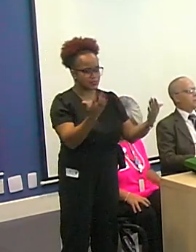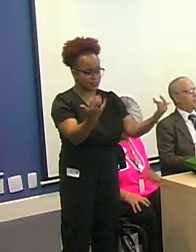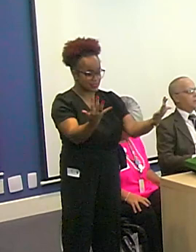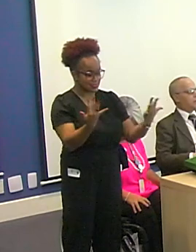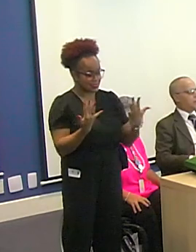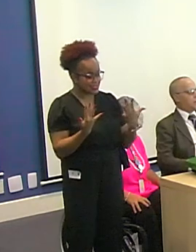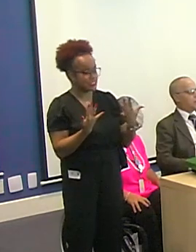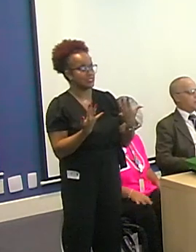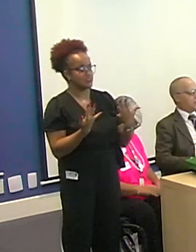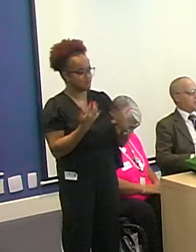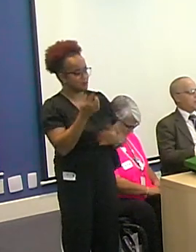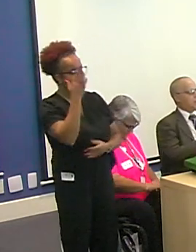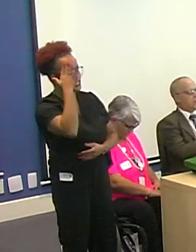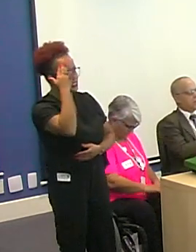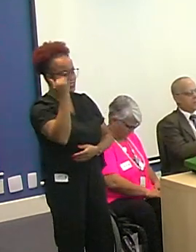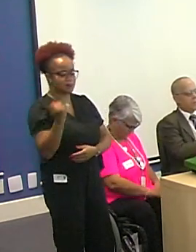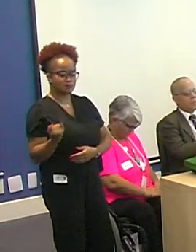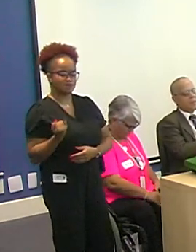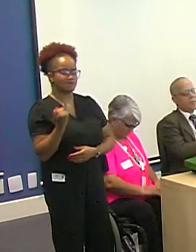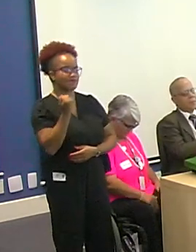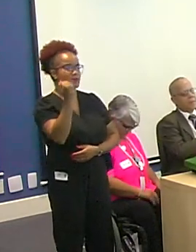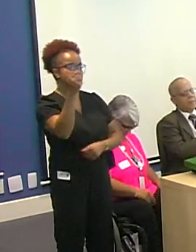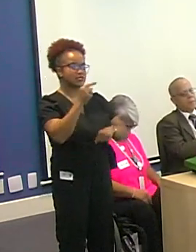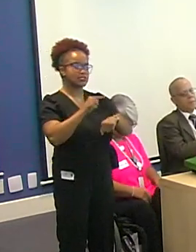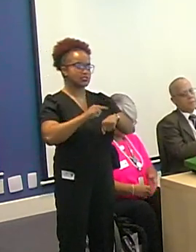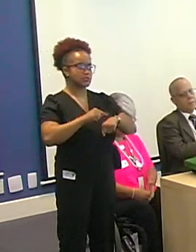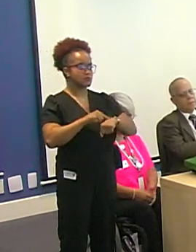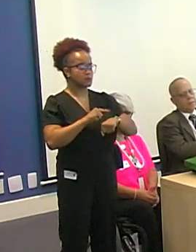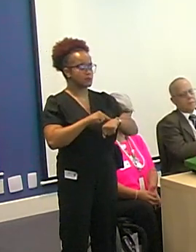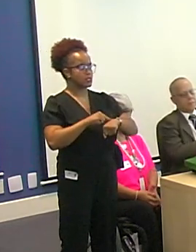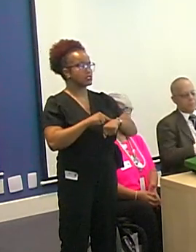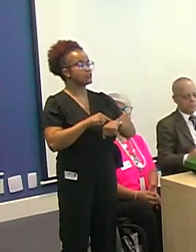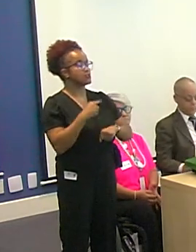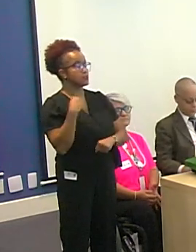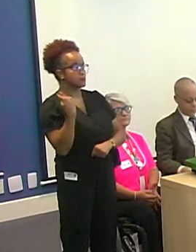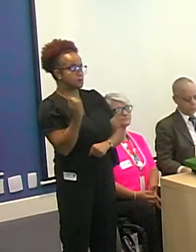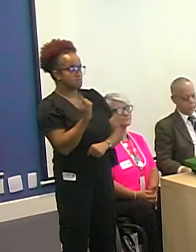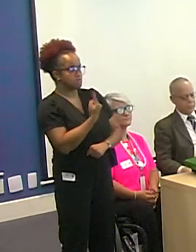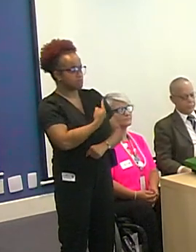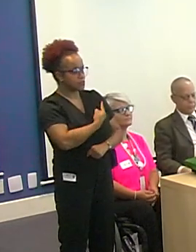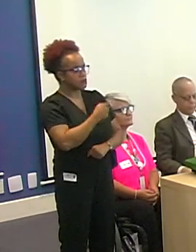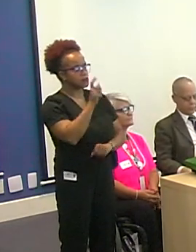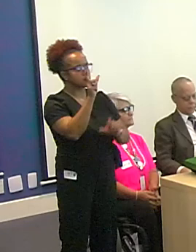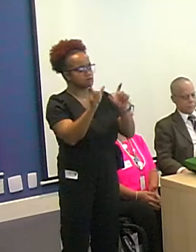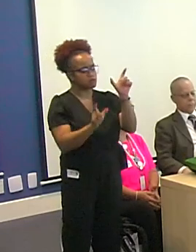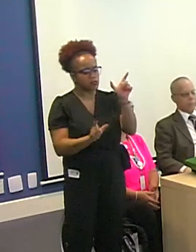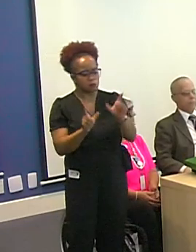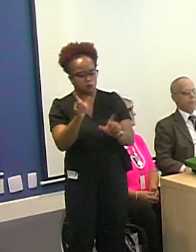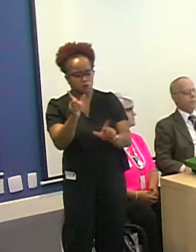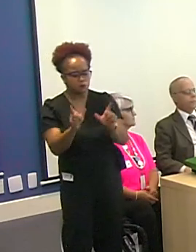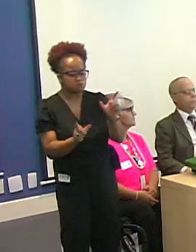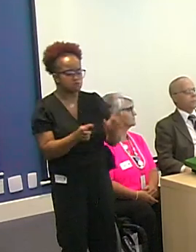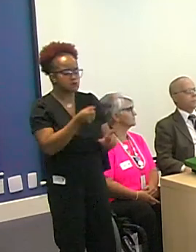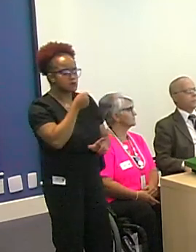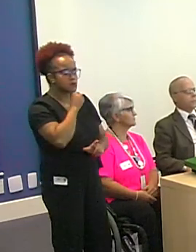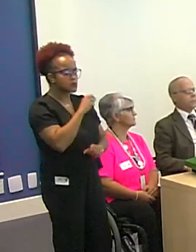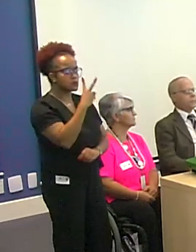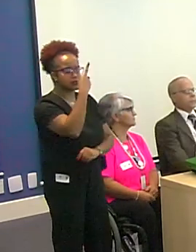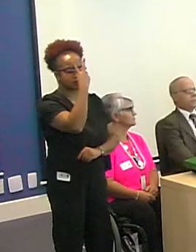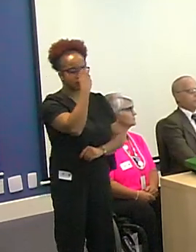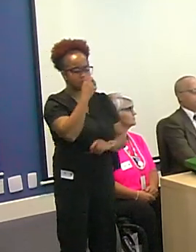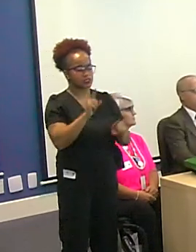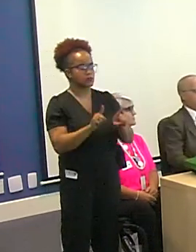porque a gente sabe da importância que é esse momento para nós e para as pessoas idosas que têm deficiência